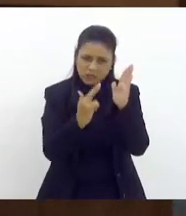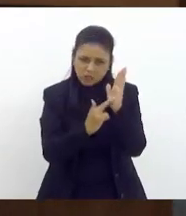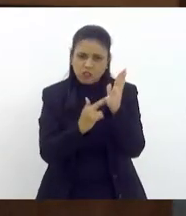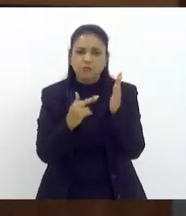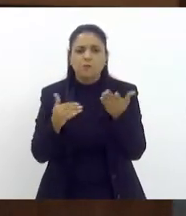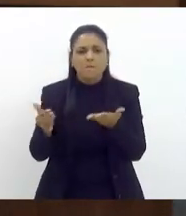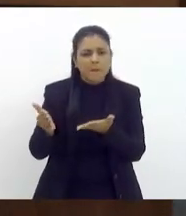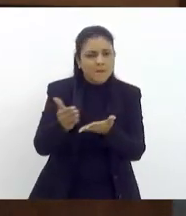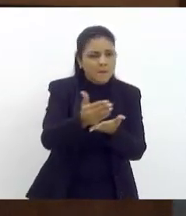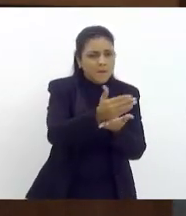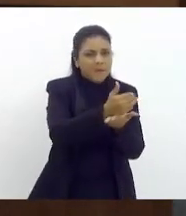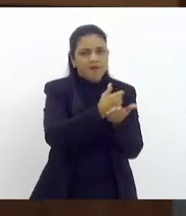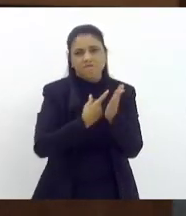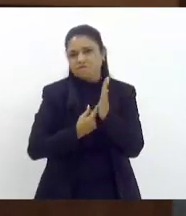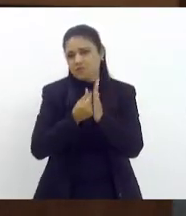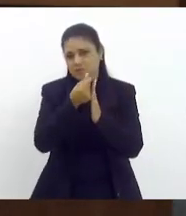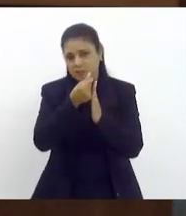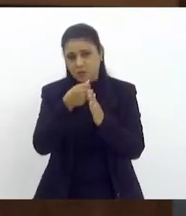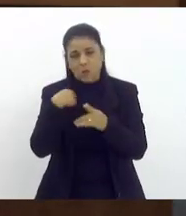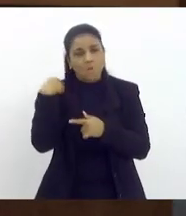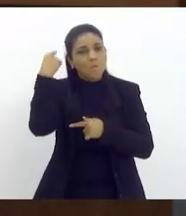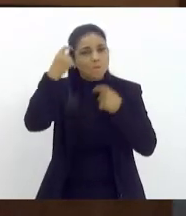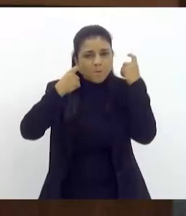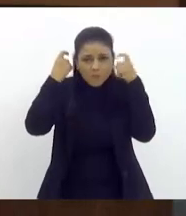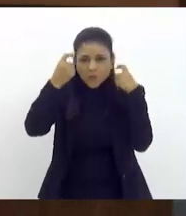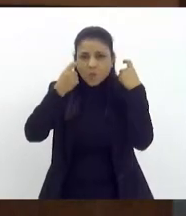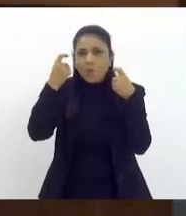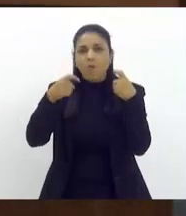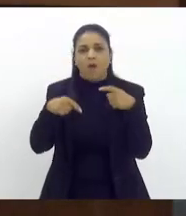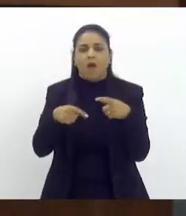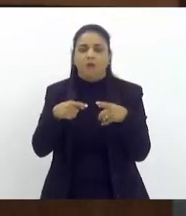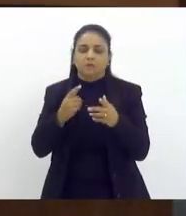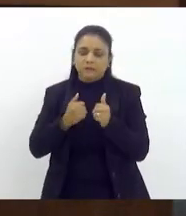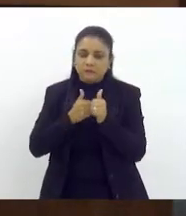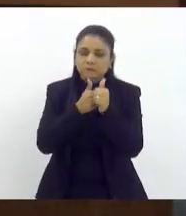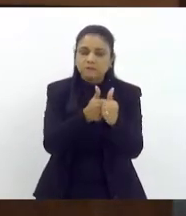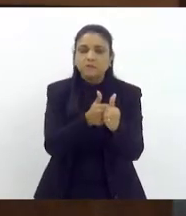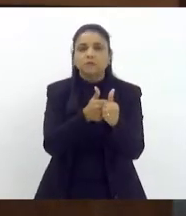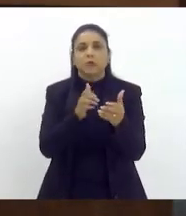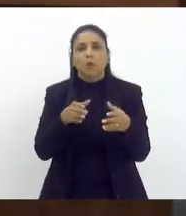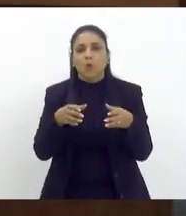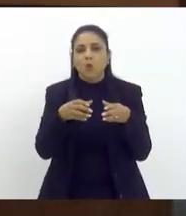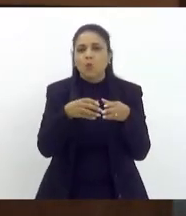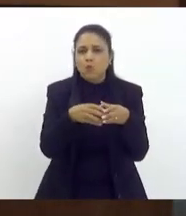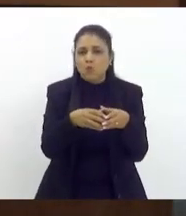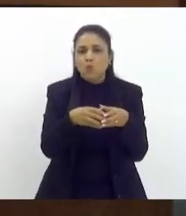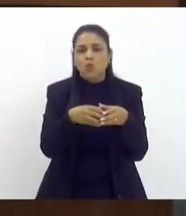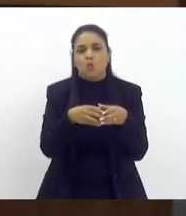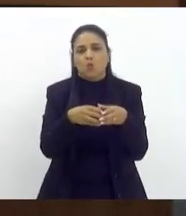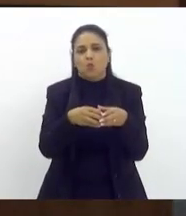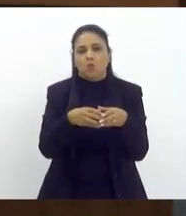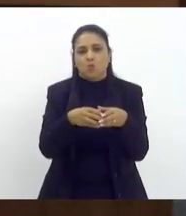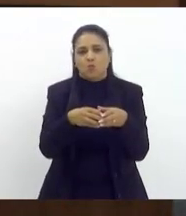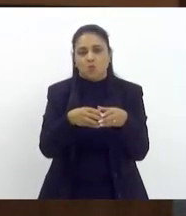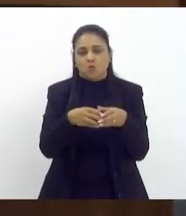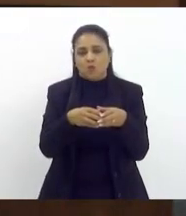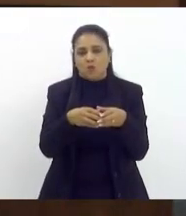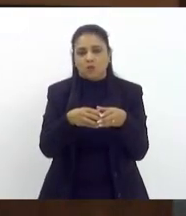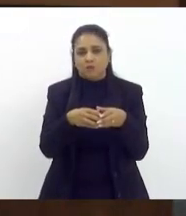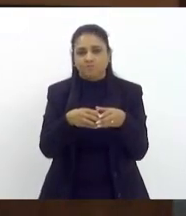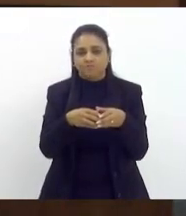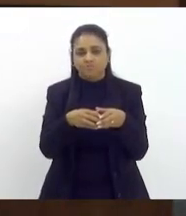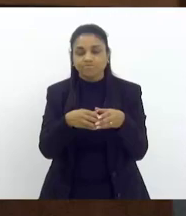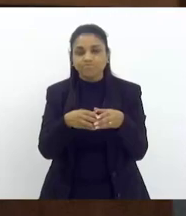acompanha todas as contas do estado e que a partir desse conselho ou seja não necessariamente a partir das secretarias